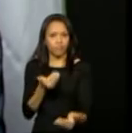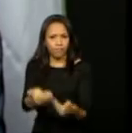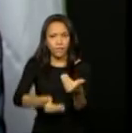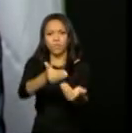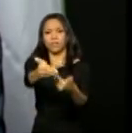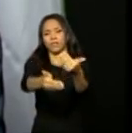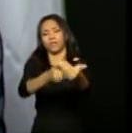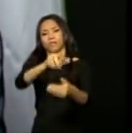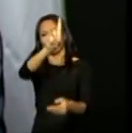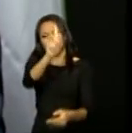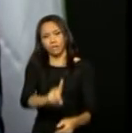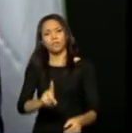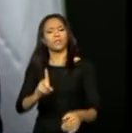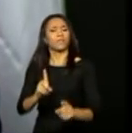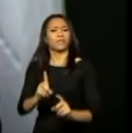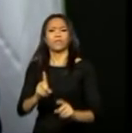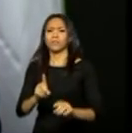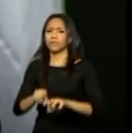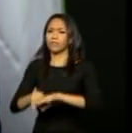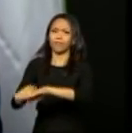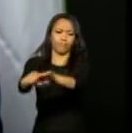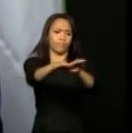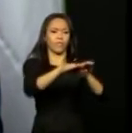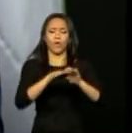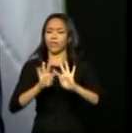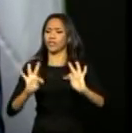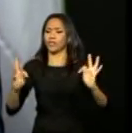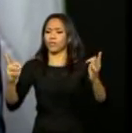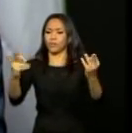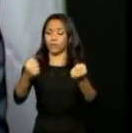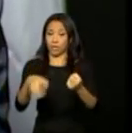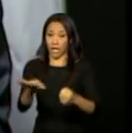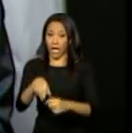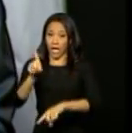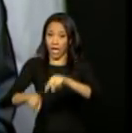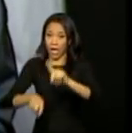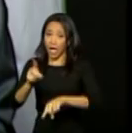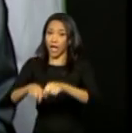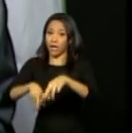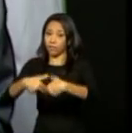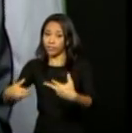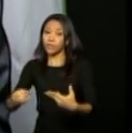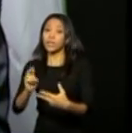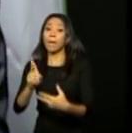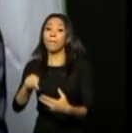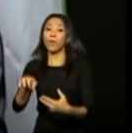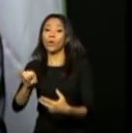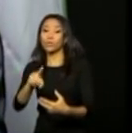e democratização de todas as artes, tanto no nível da produção quanto da fruição.